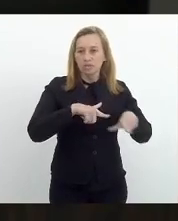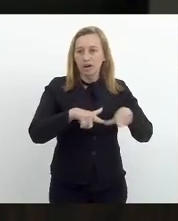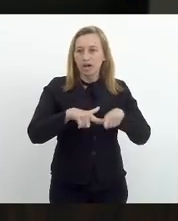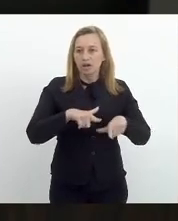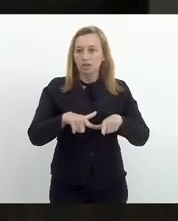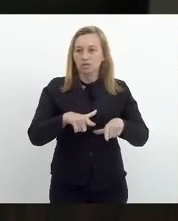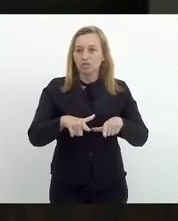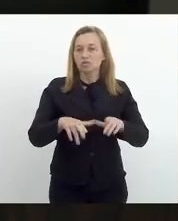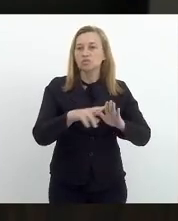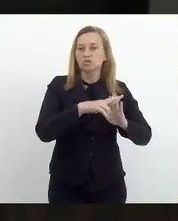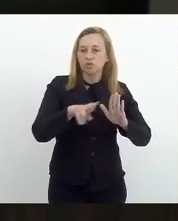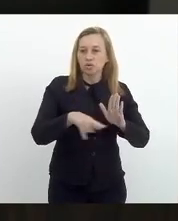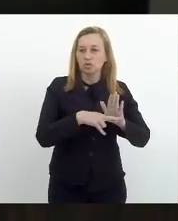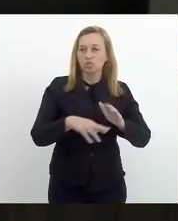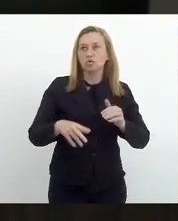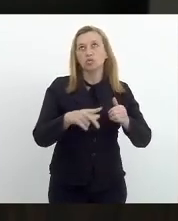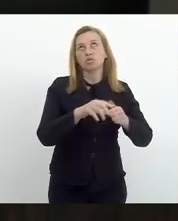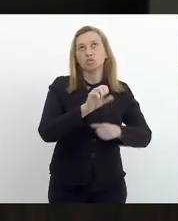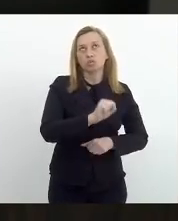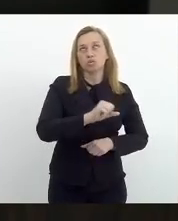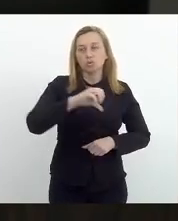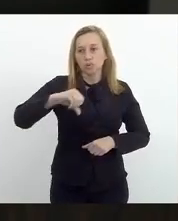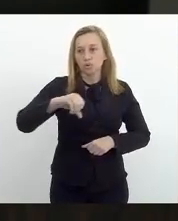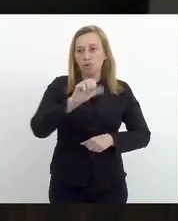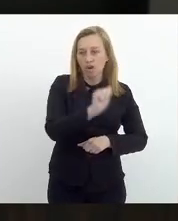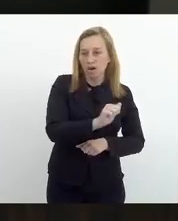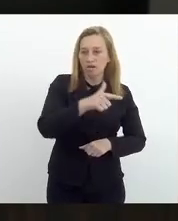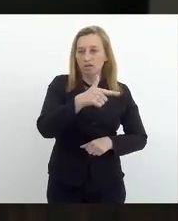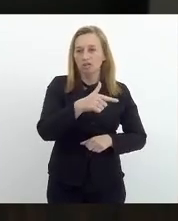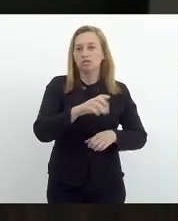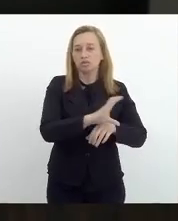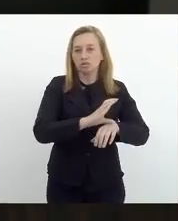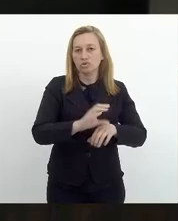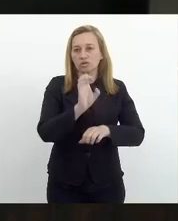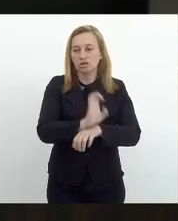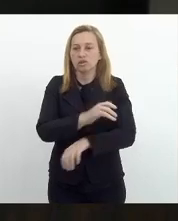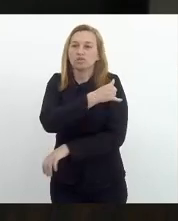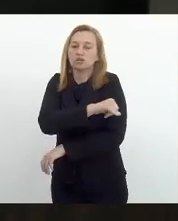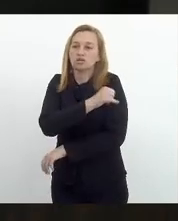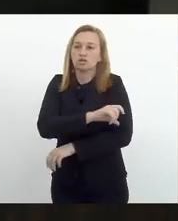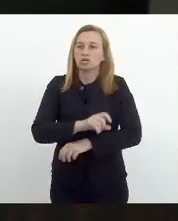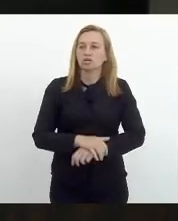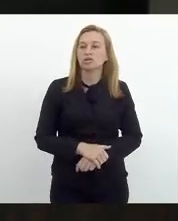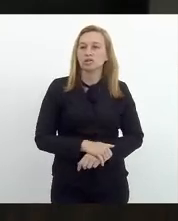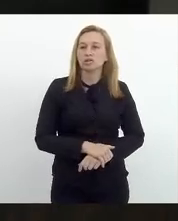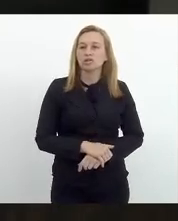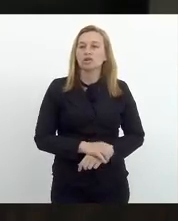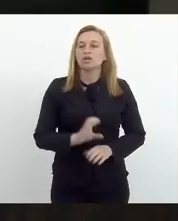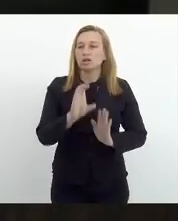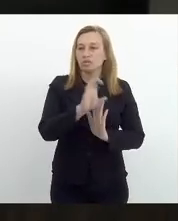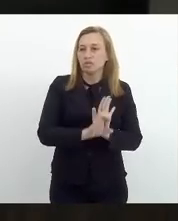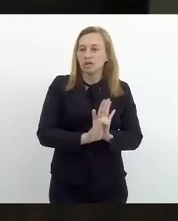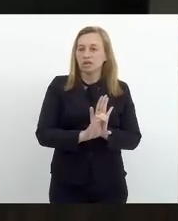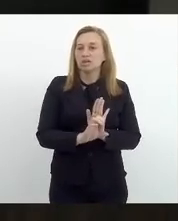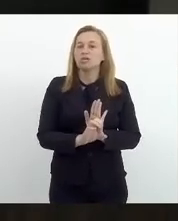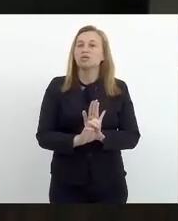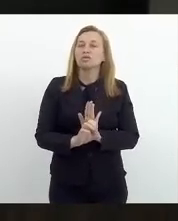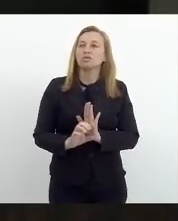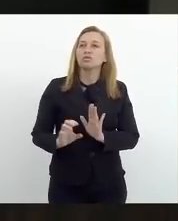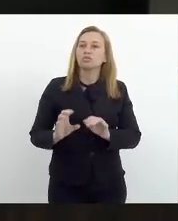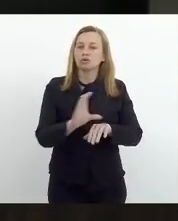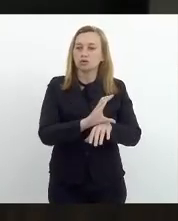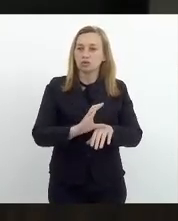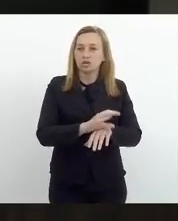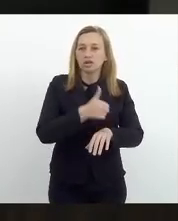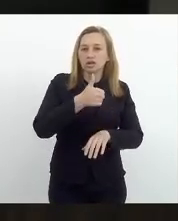termos do artigo 89 da Constituição do Estado do Rio de Janeiro em razão da edição da emenda constitucional a Constituição Federal